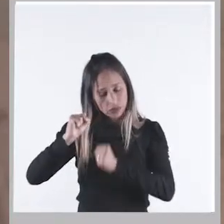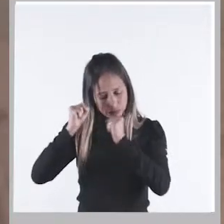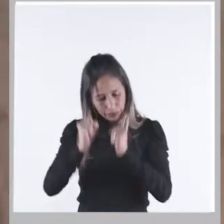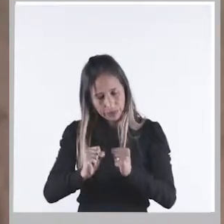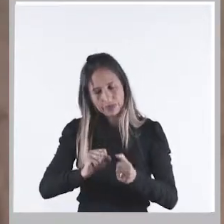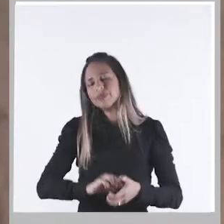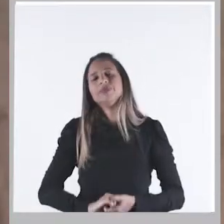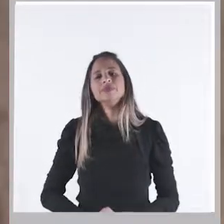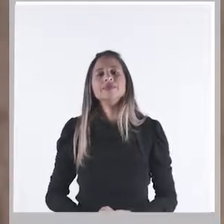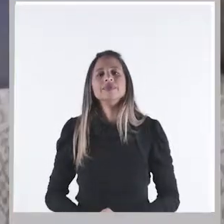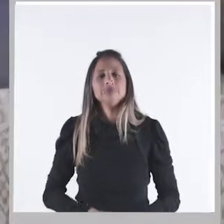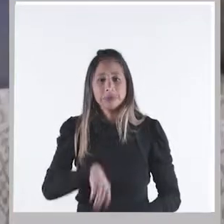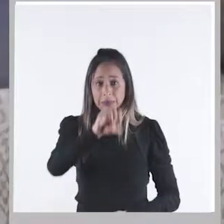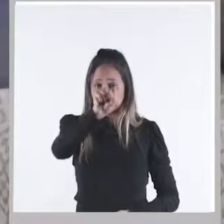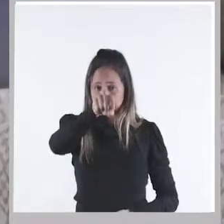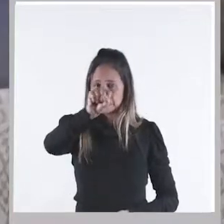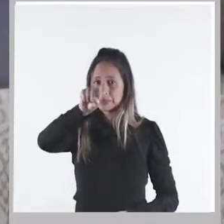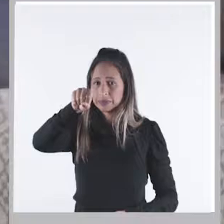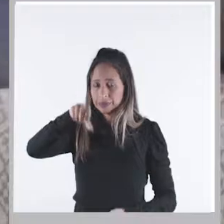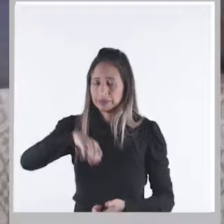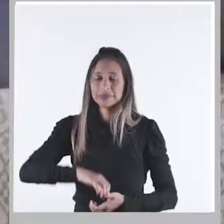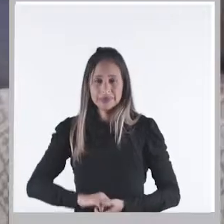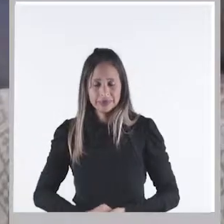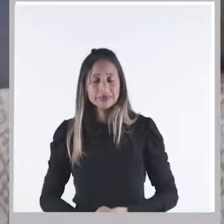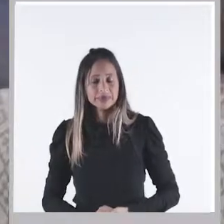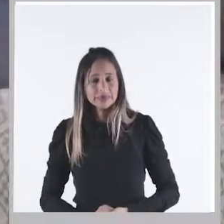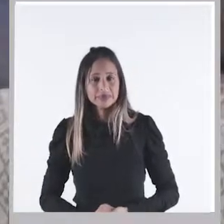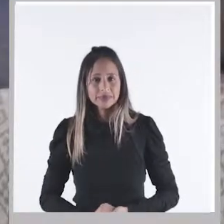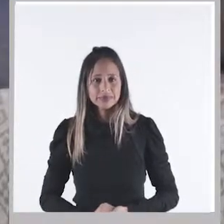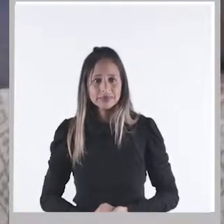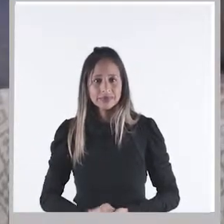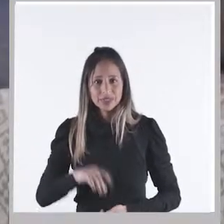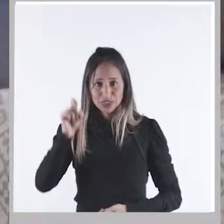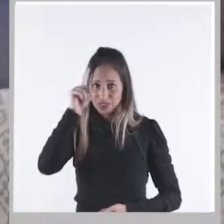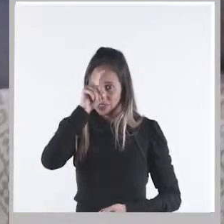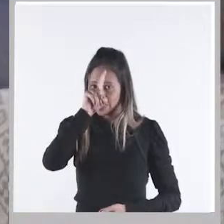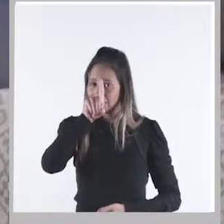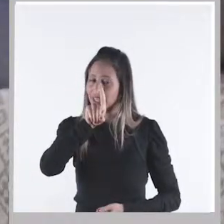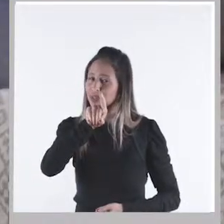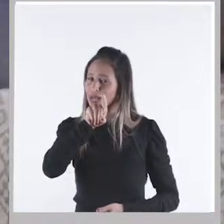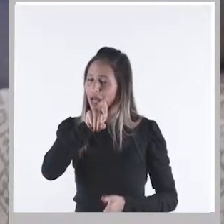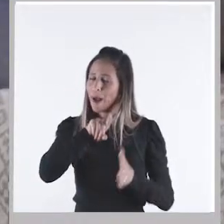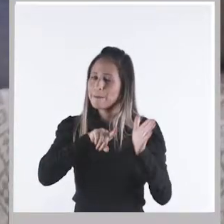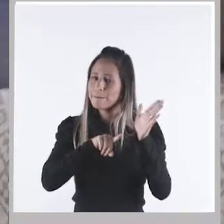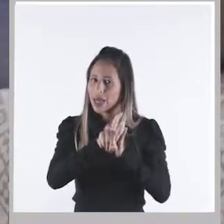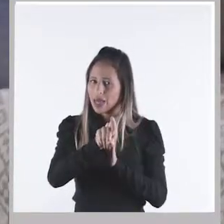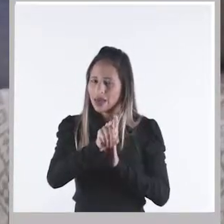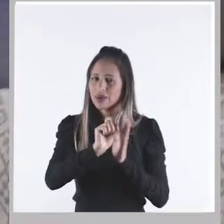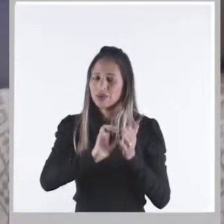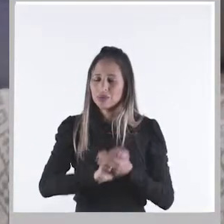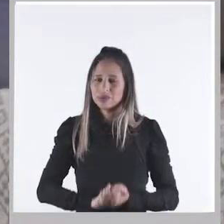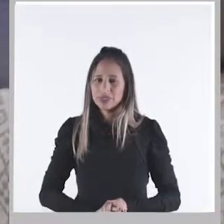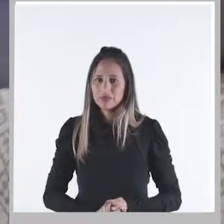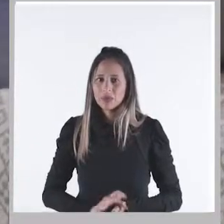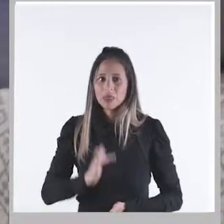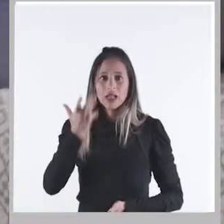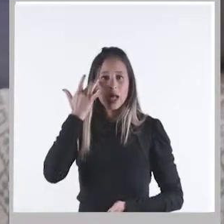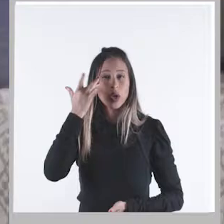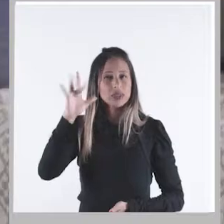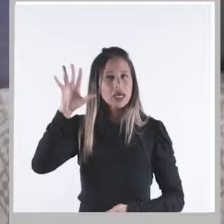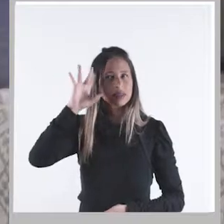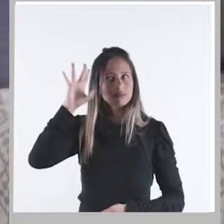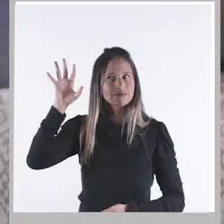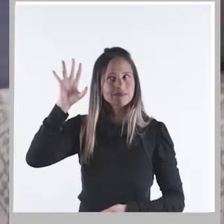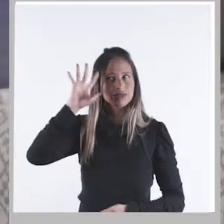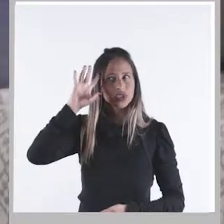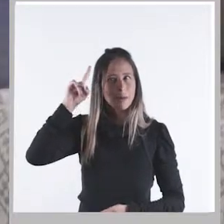Potente. Sim. É difícil essa pergunta, assim, porque eu acho que eu não sei se eu já refleti